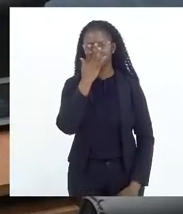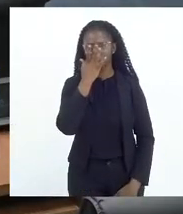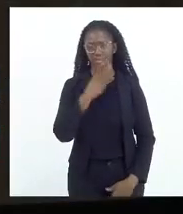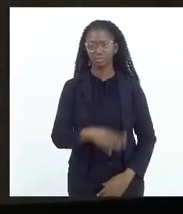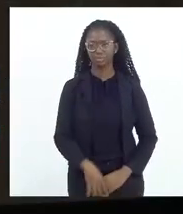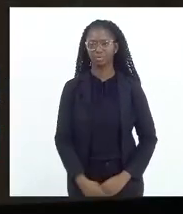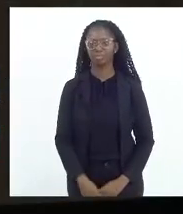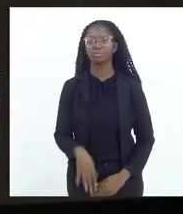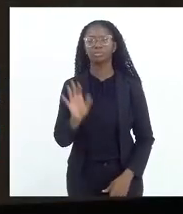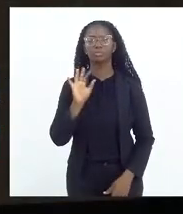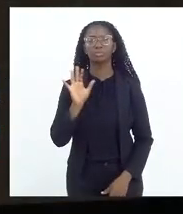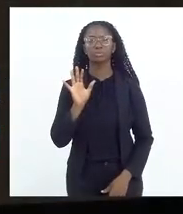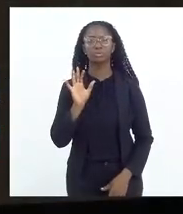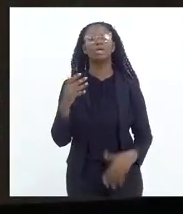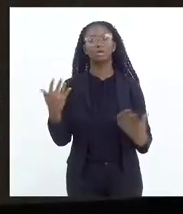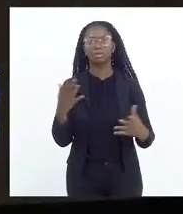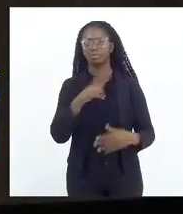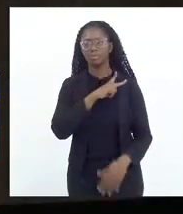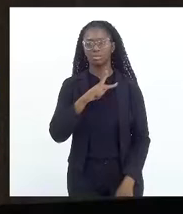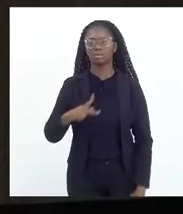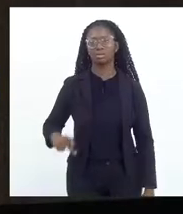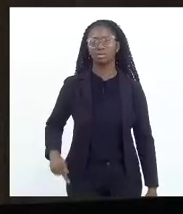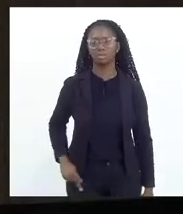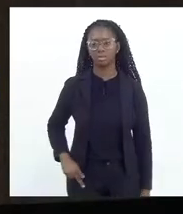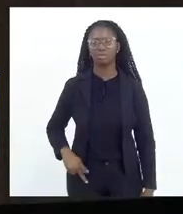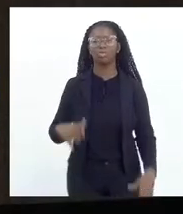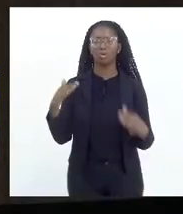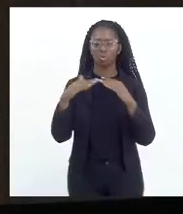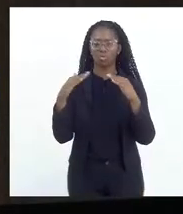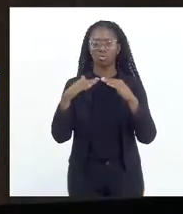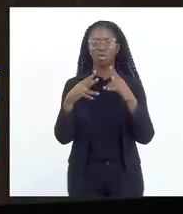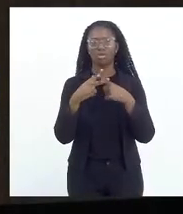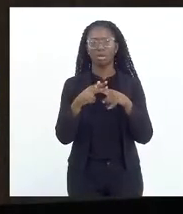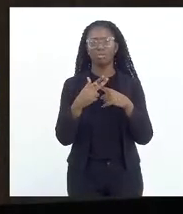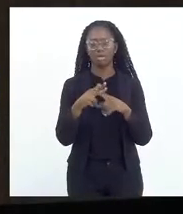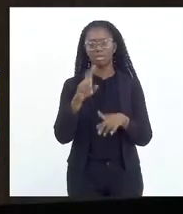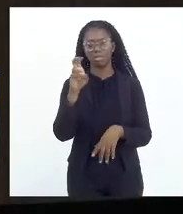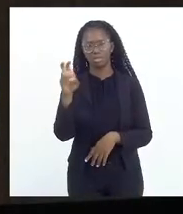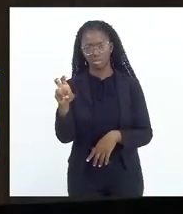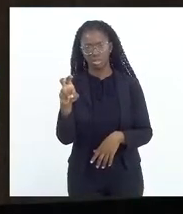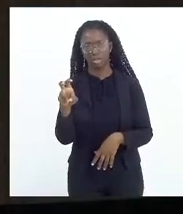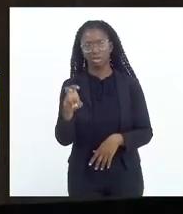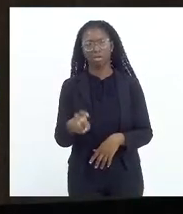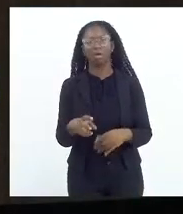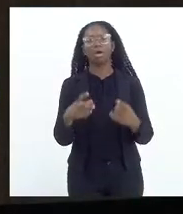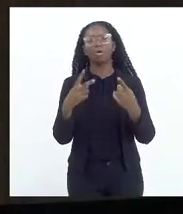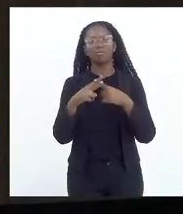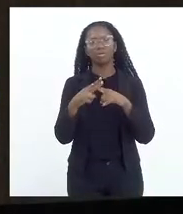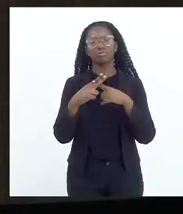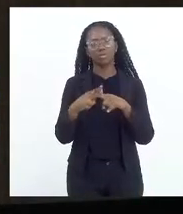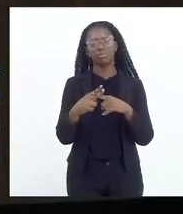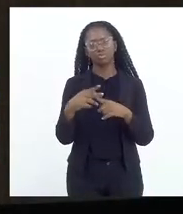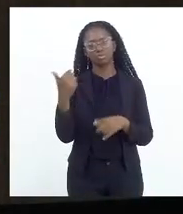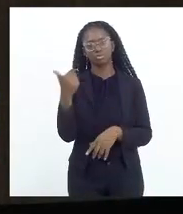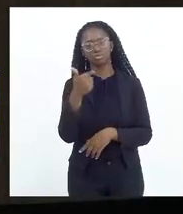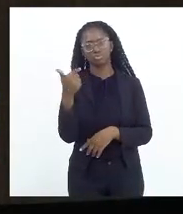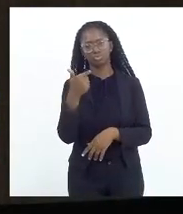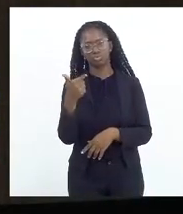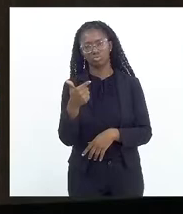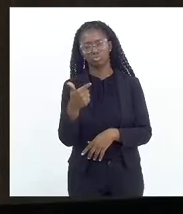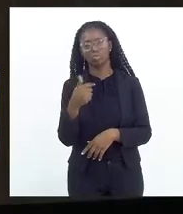Alô? Senhor presidente, parecer é favorável à emenda 5, favorável com subemendas, emendas 1, 8 e